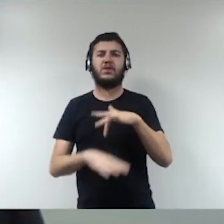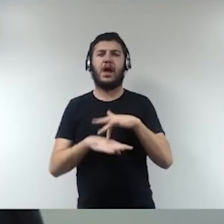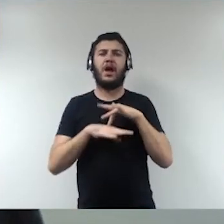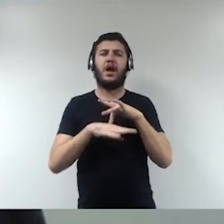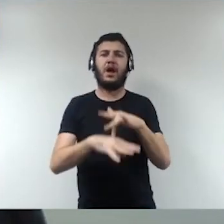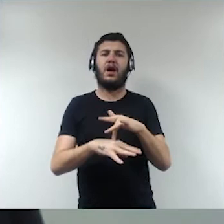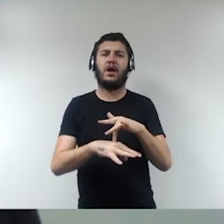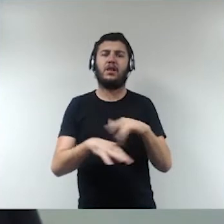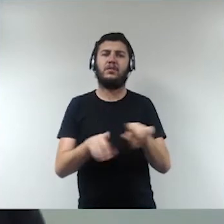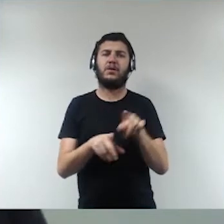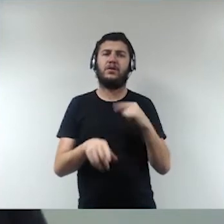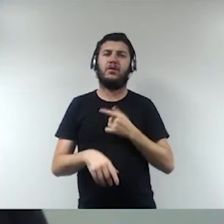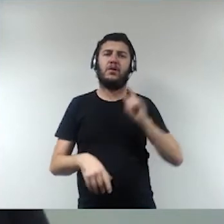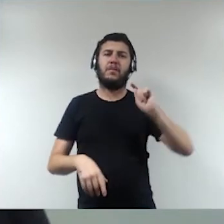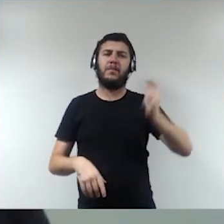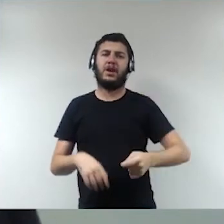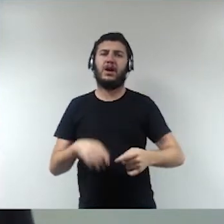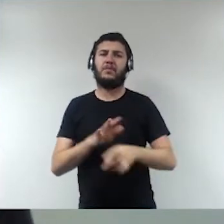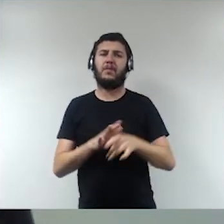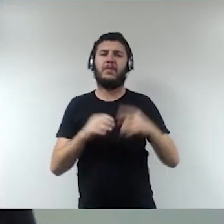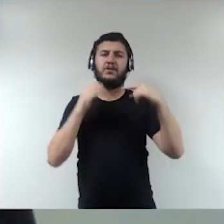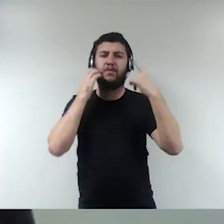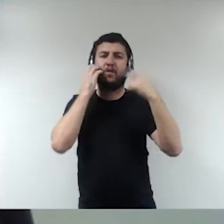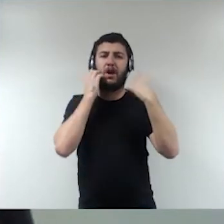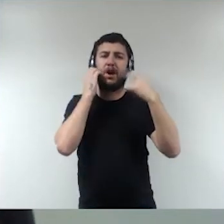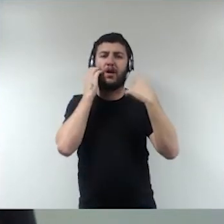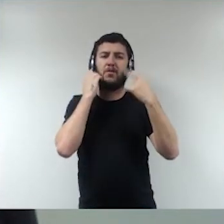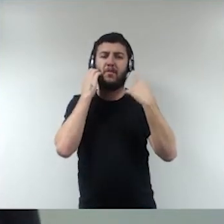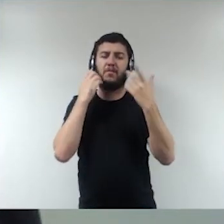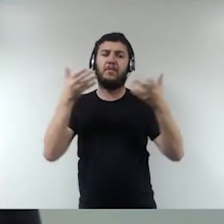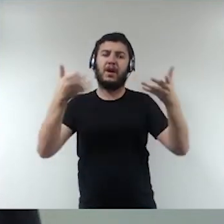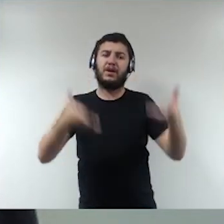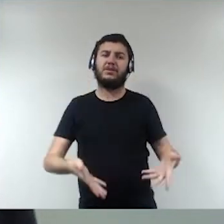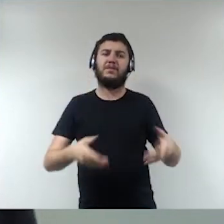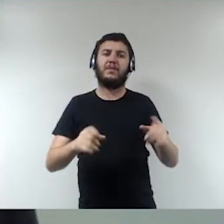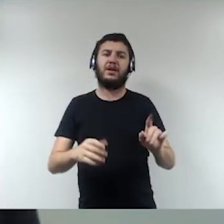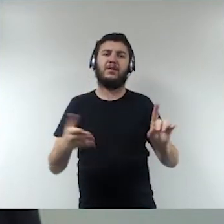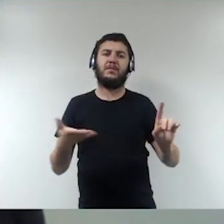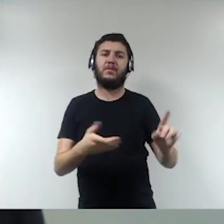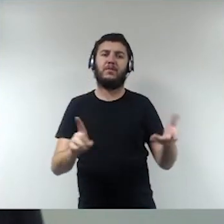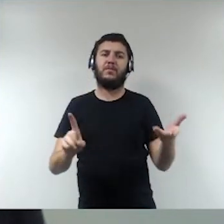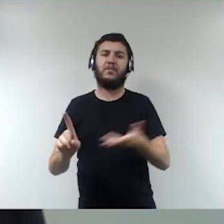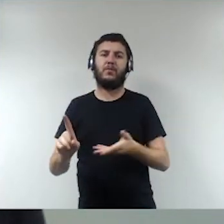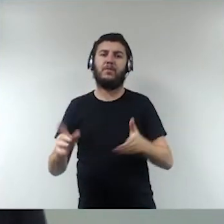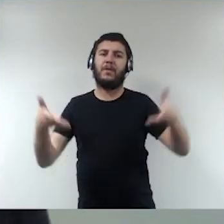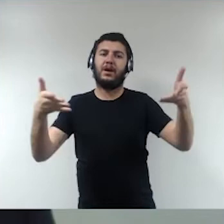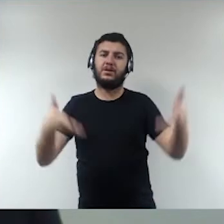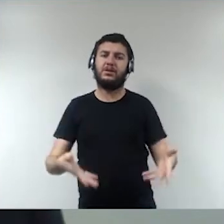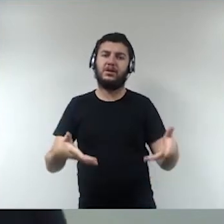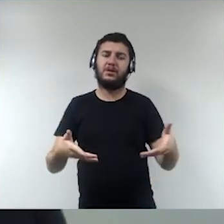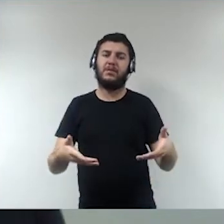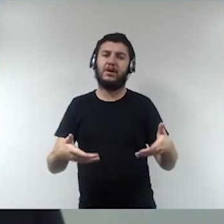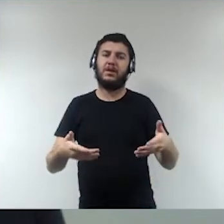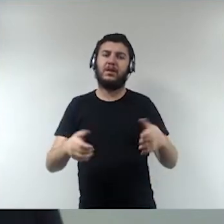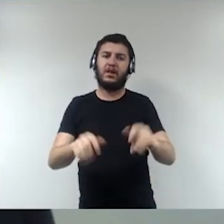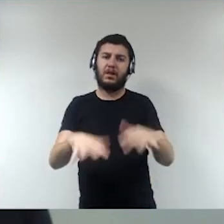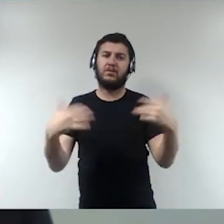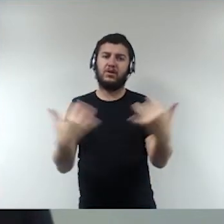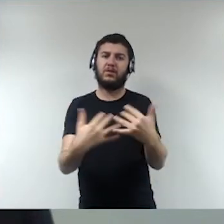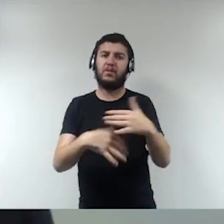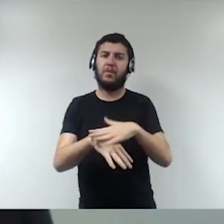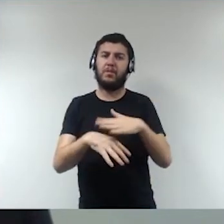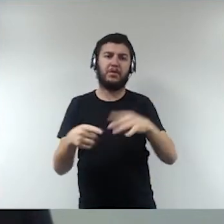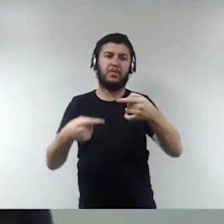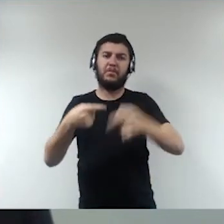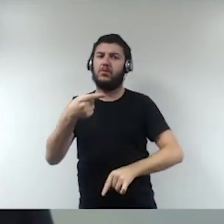a obrigatoriedade de que advogados viabilizassem a participação de partes em audiências, num momento que não é normal, no momento